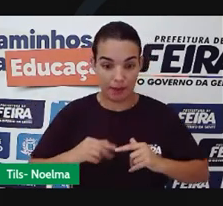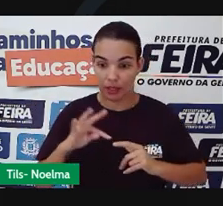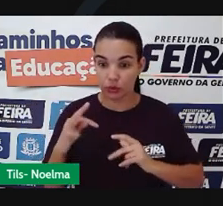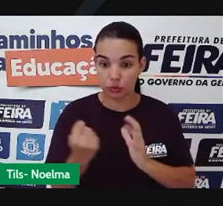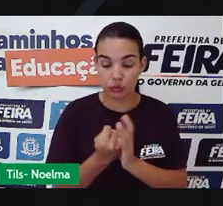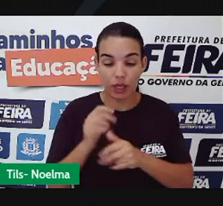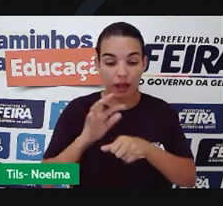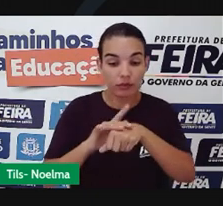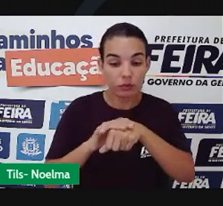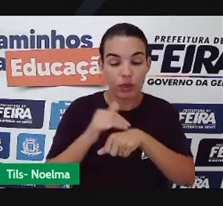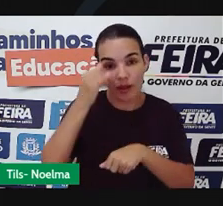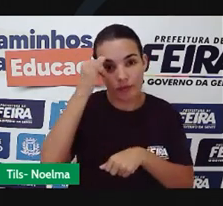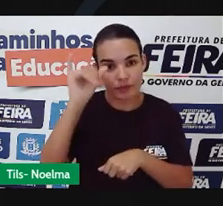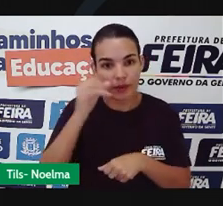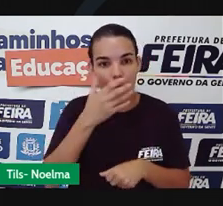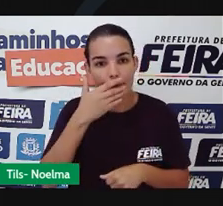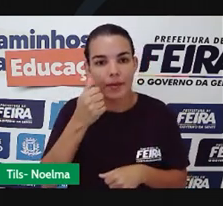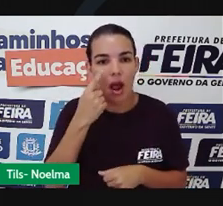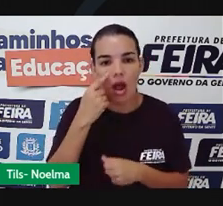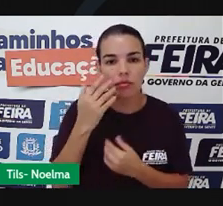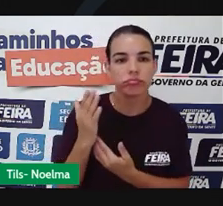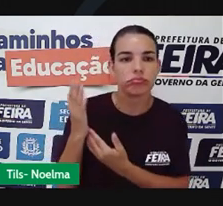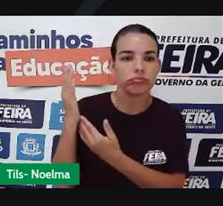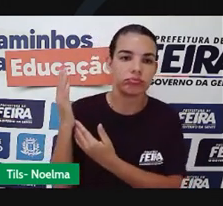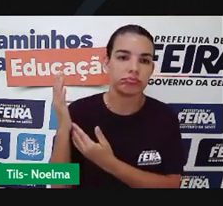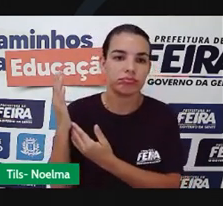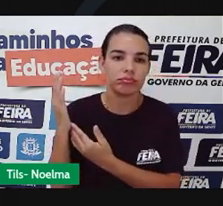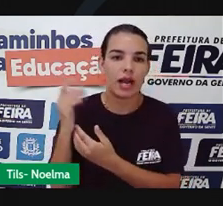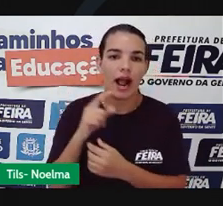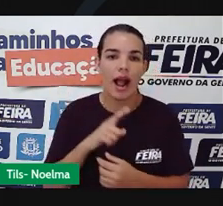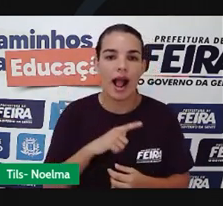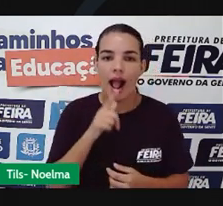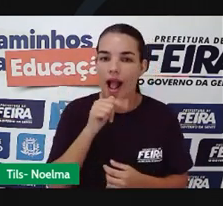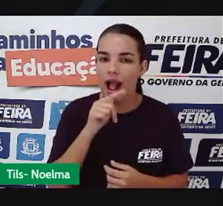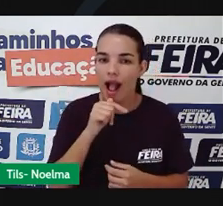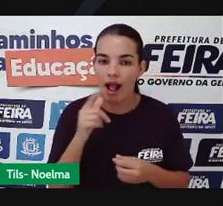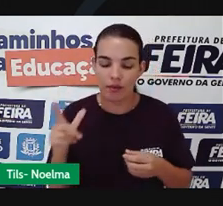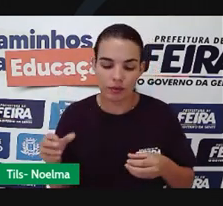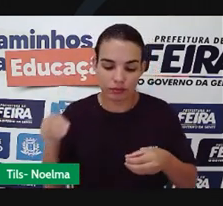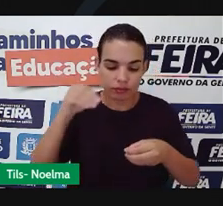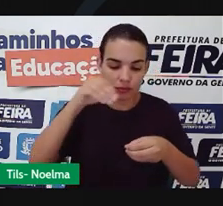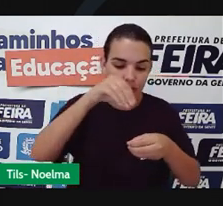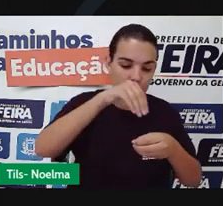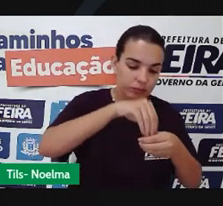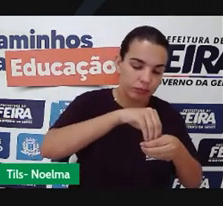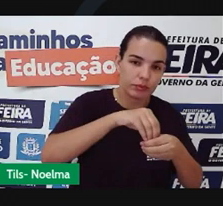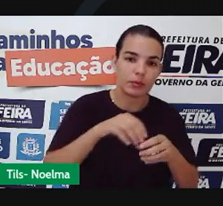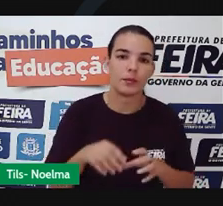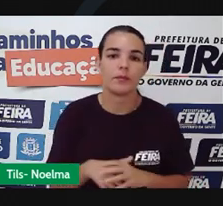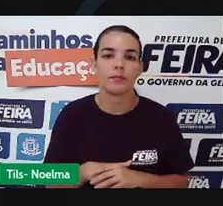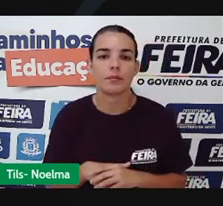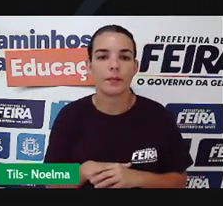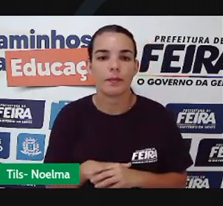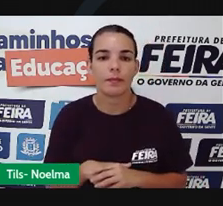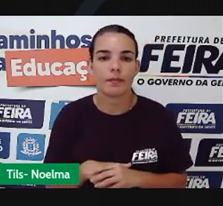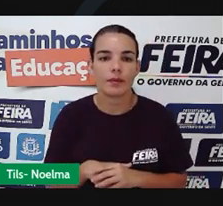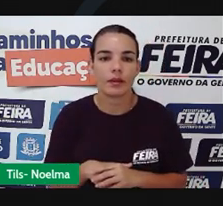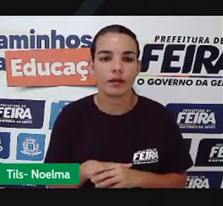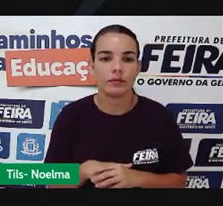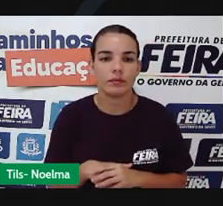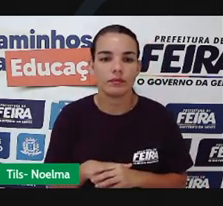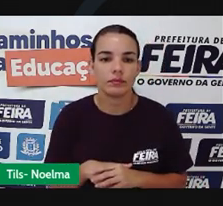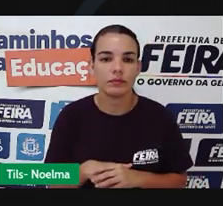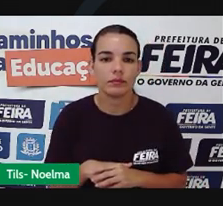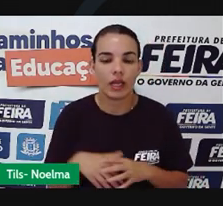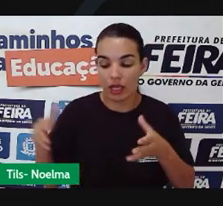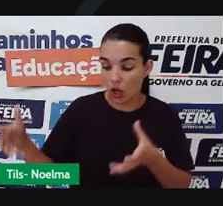causar doenças despeje em uma bacia litro de água com uma colher de sopa de água sanitária hipoclorito de sódio